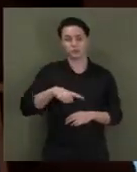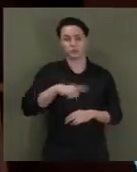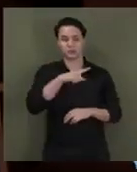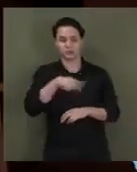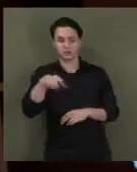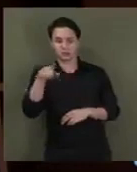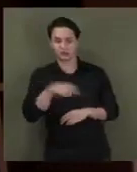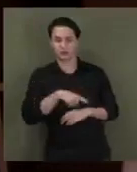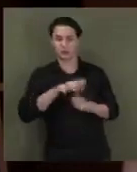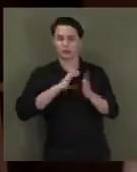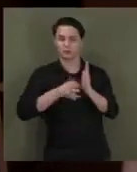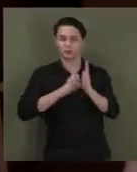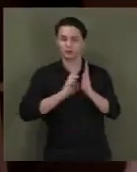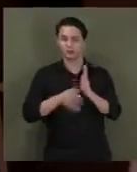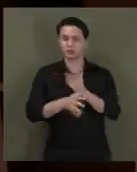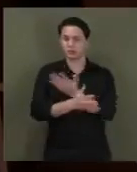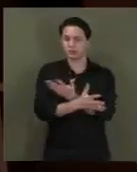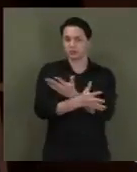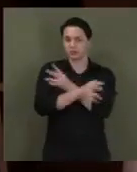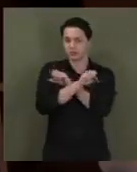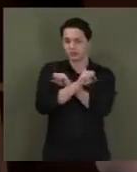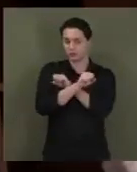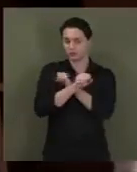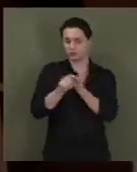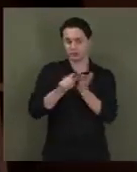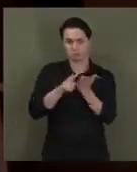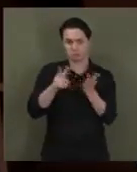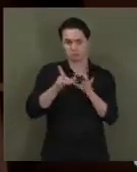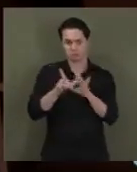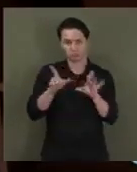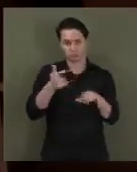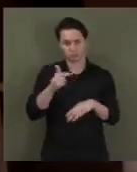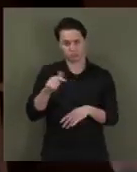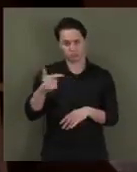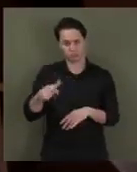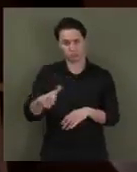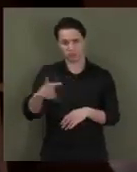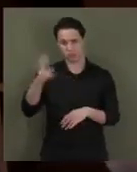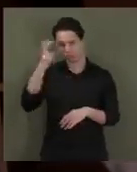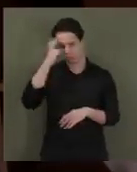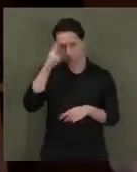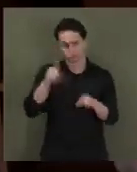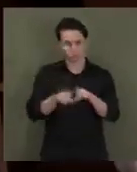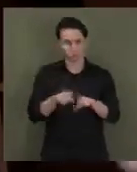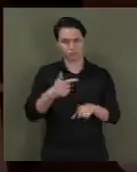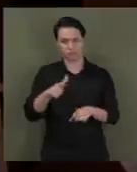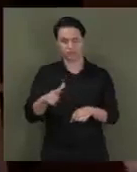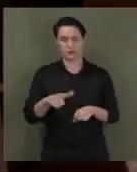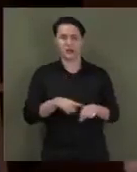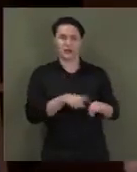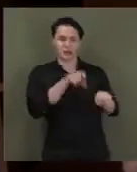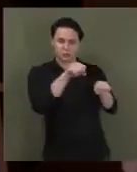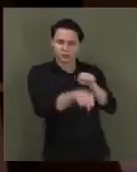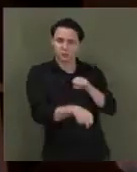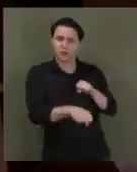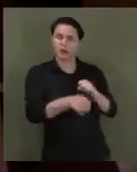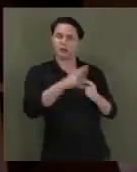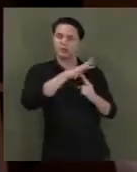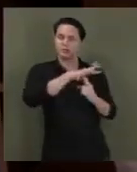partidos, censura à imprensa e à cultura, além de assassinatos,